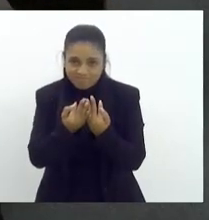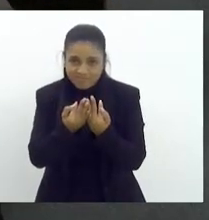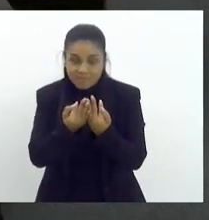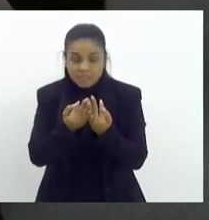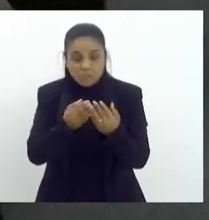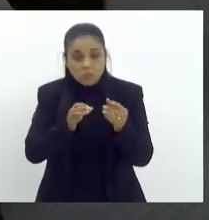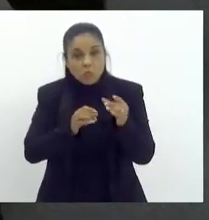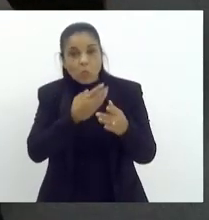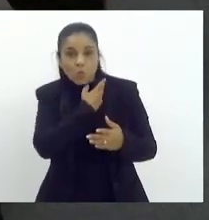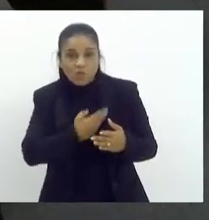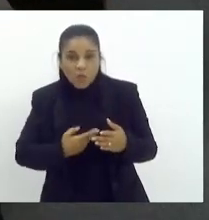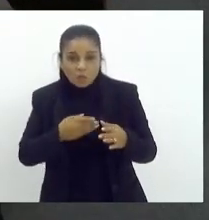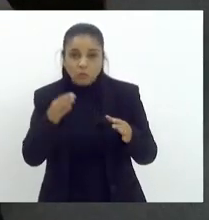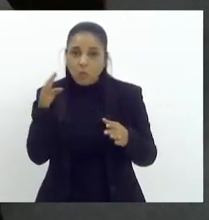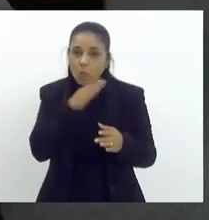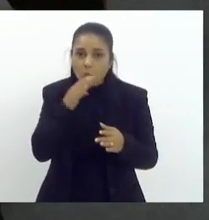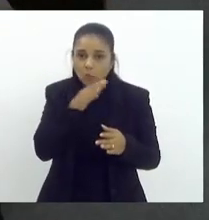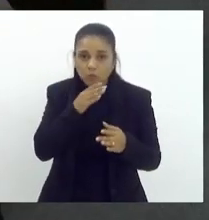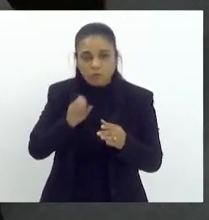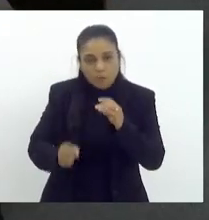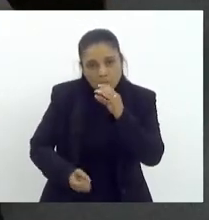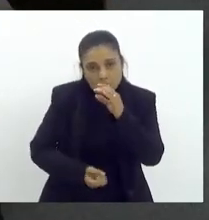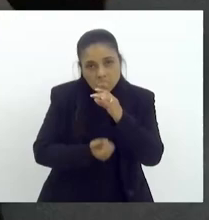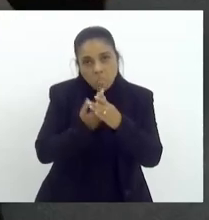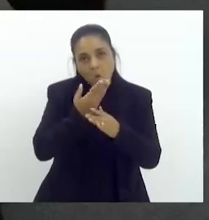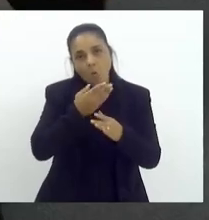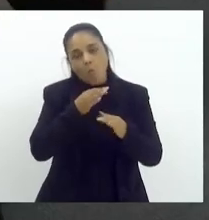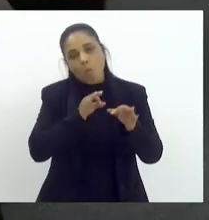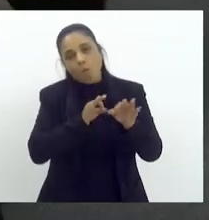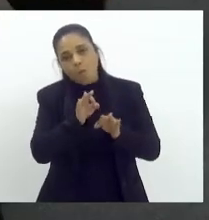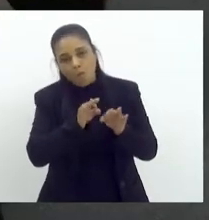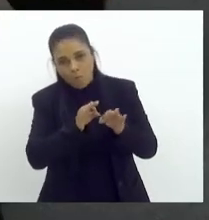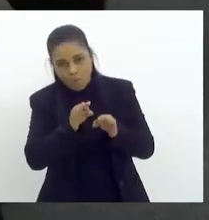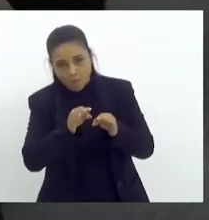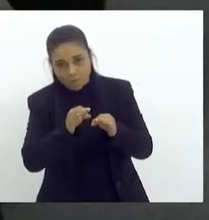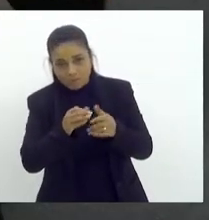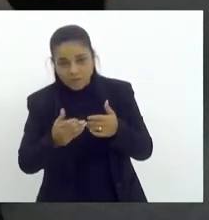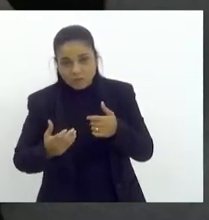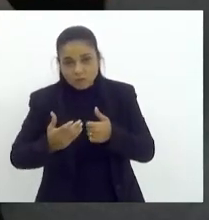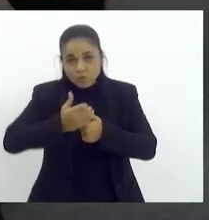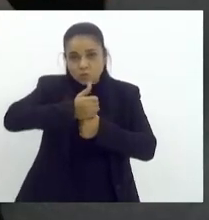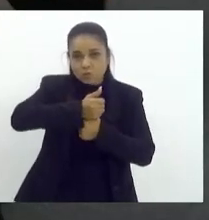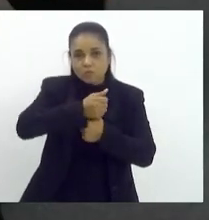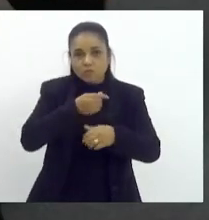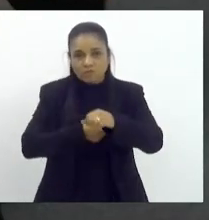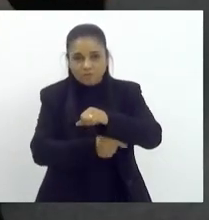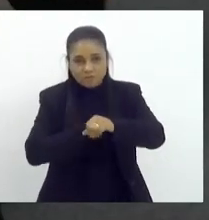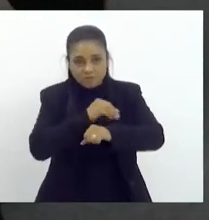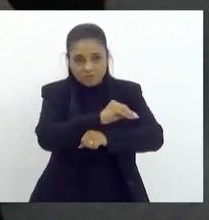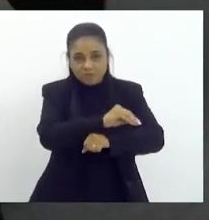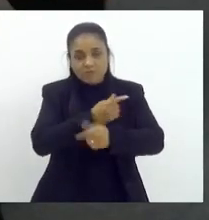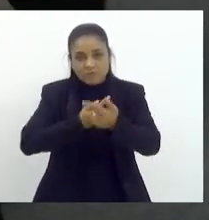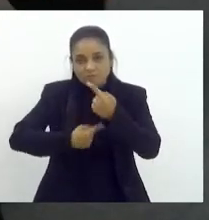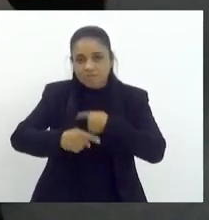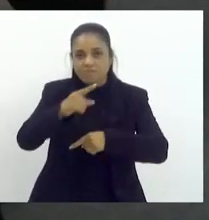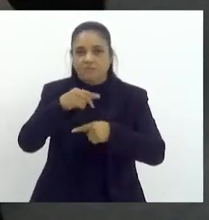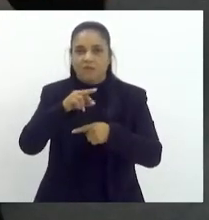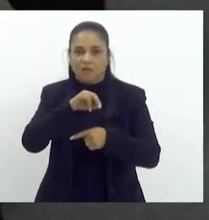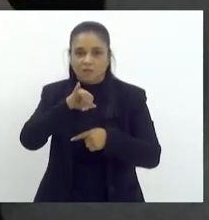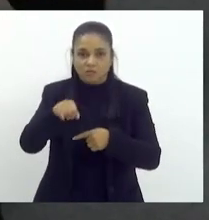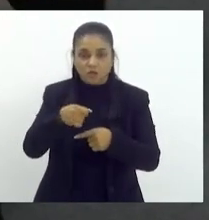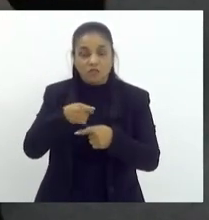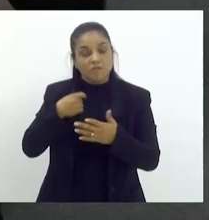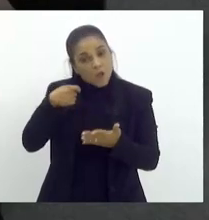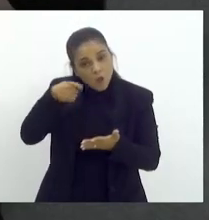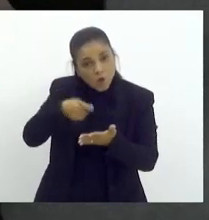pessoas vão ficar sem contar com Nenhuma ferramenta do governo então o pessoal é favorável ao destaque e vai cobrar do